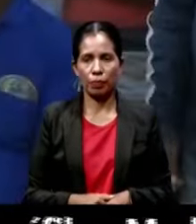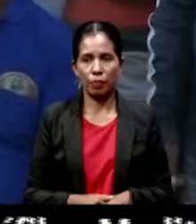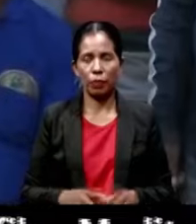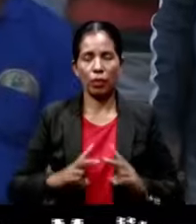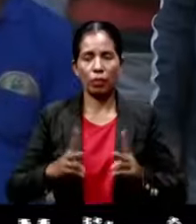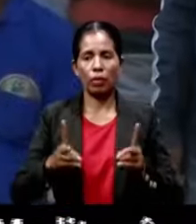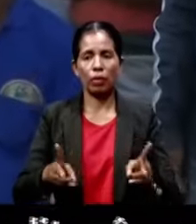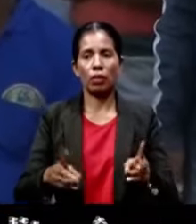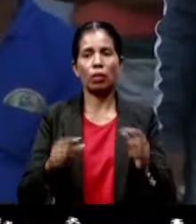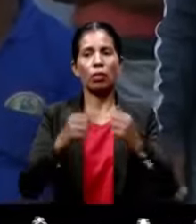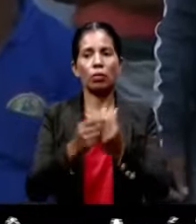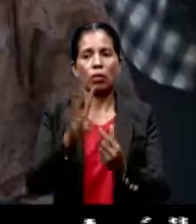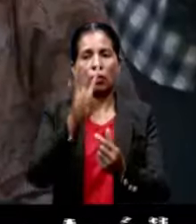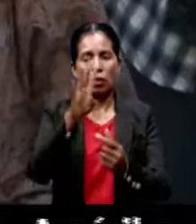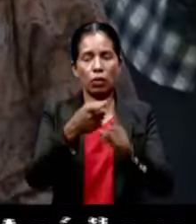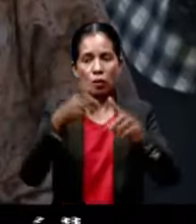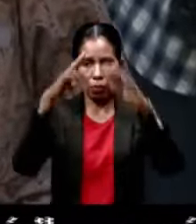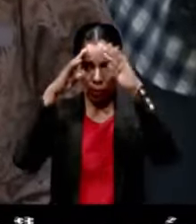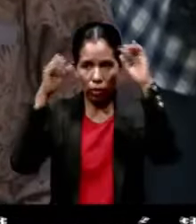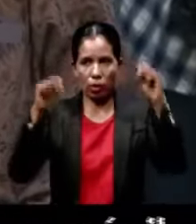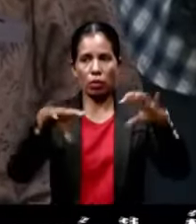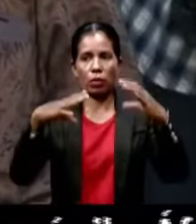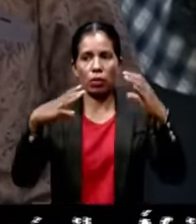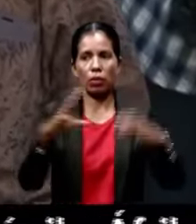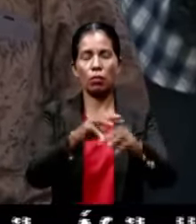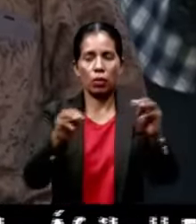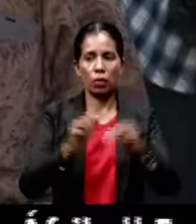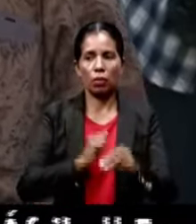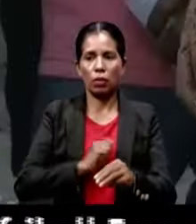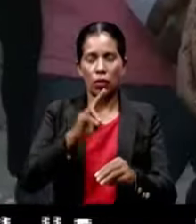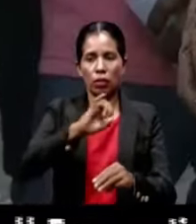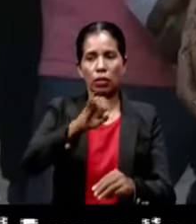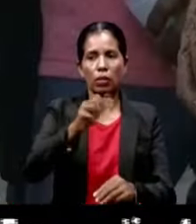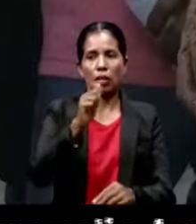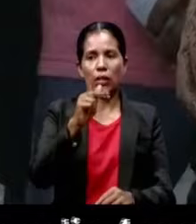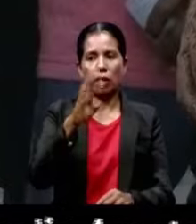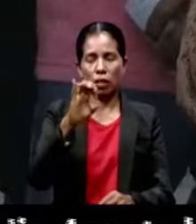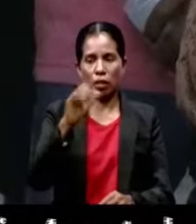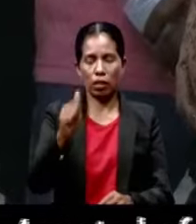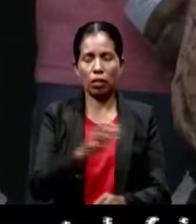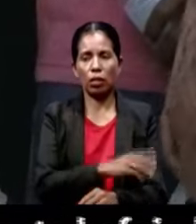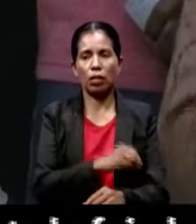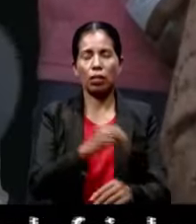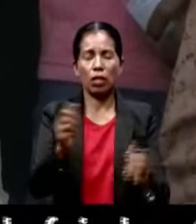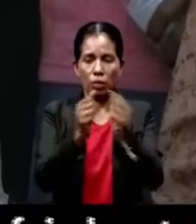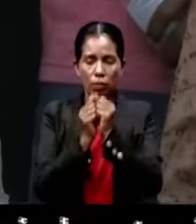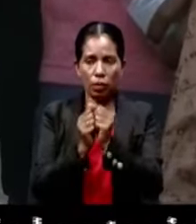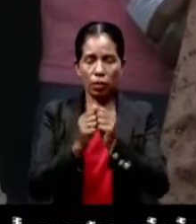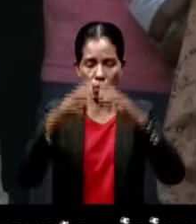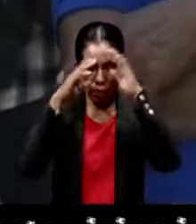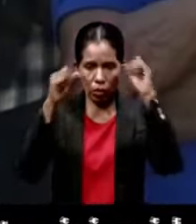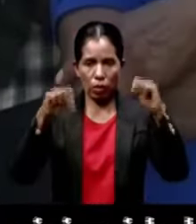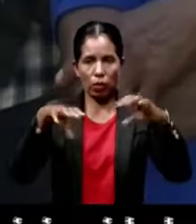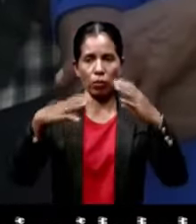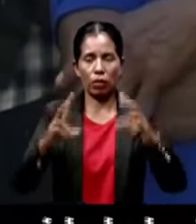Veterano Região 4, Liusi Presidente Conselho Veterano Município Eleu, Jacarias de Fátima Maputo, Ramuto com Presidente